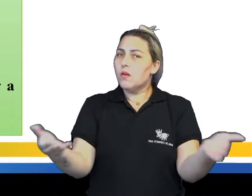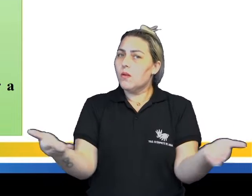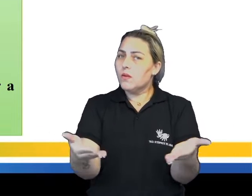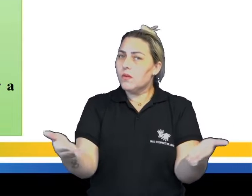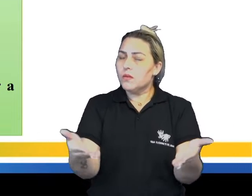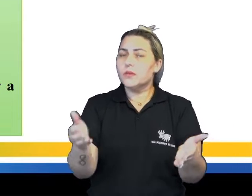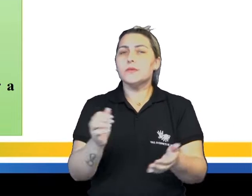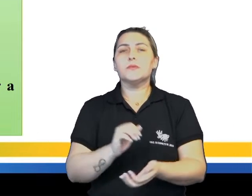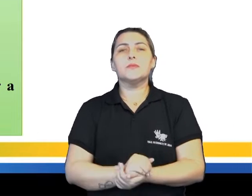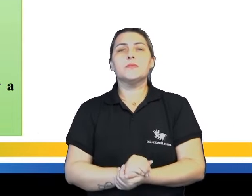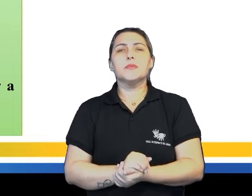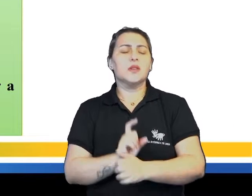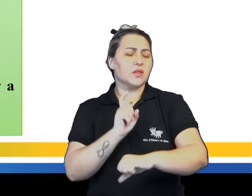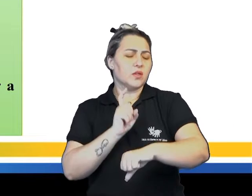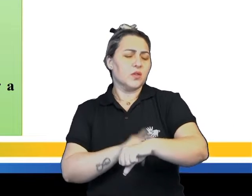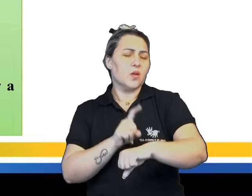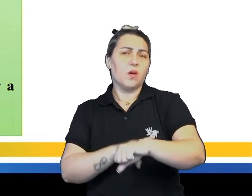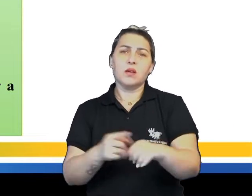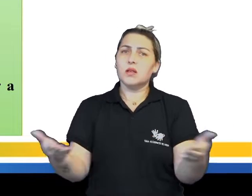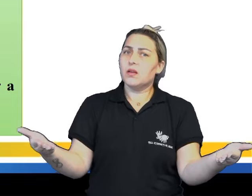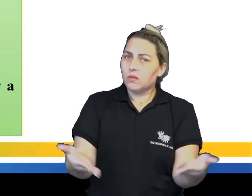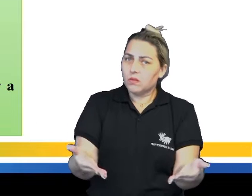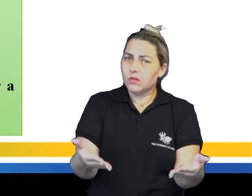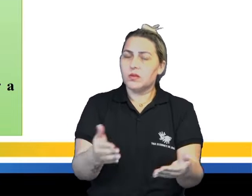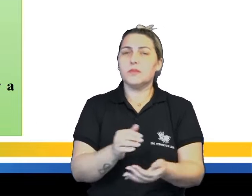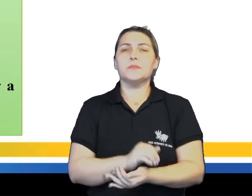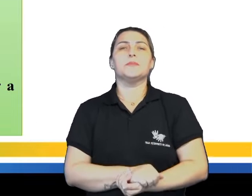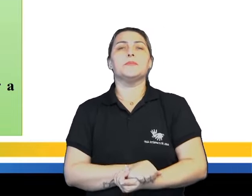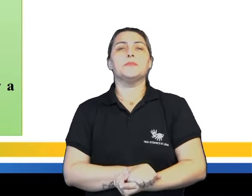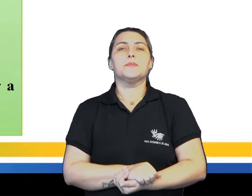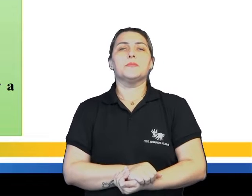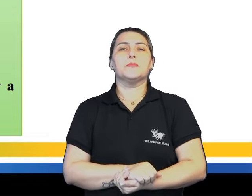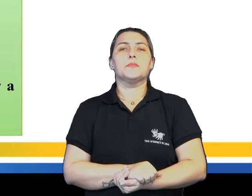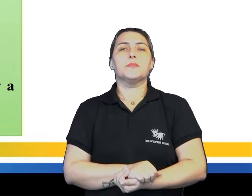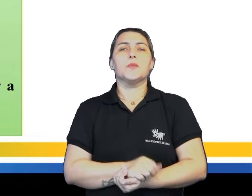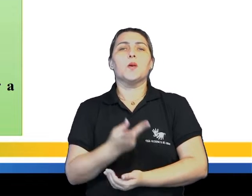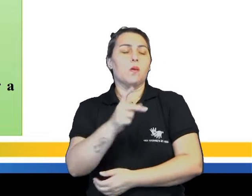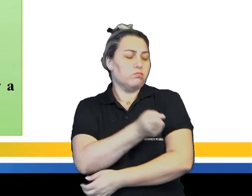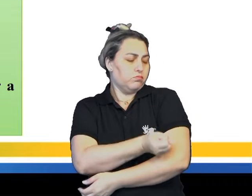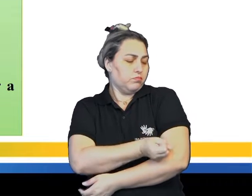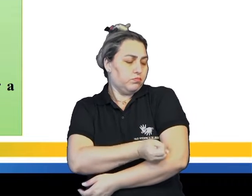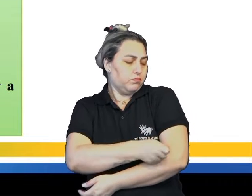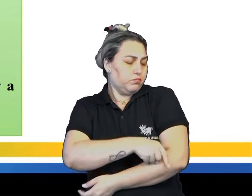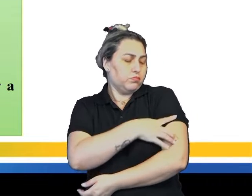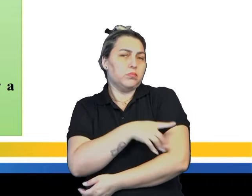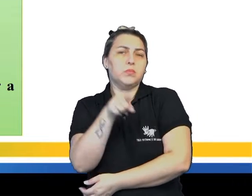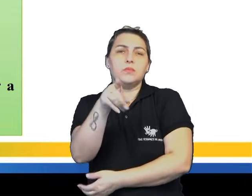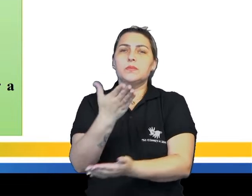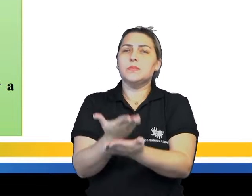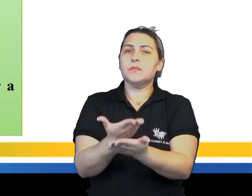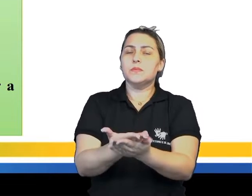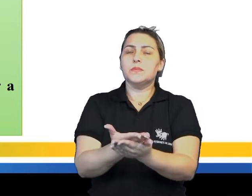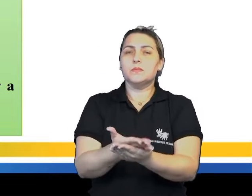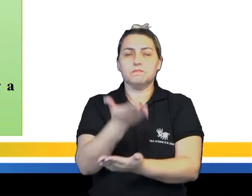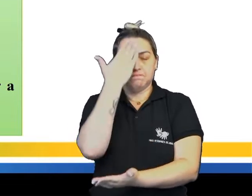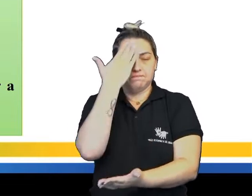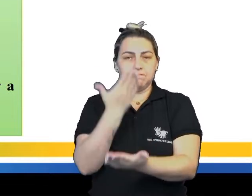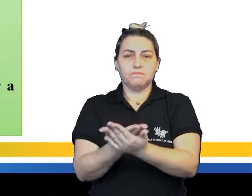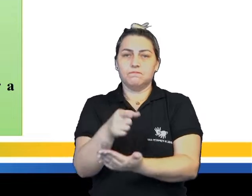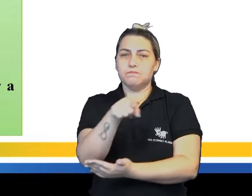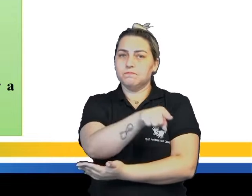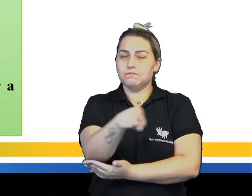estamos? Que horas são agora? Em que série você estuda? Eu acredito